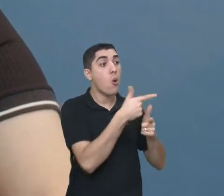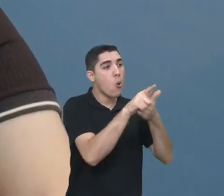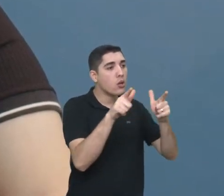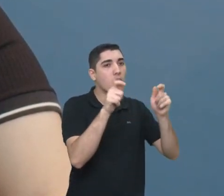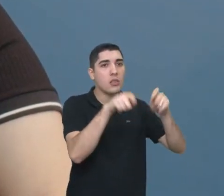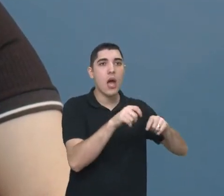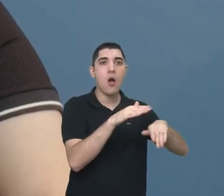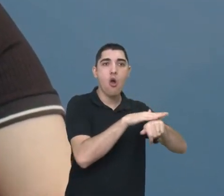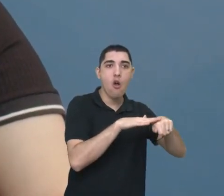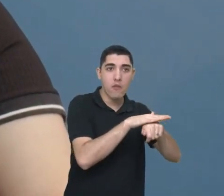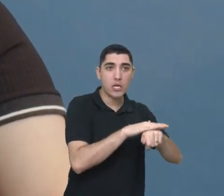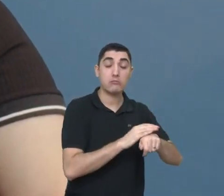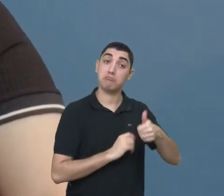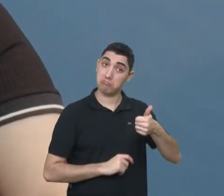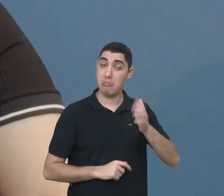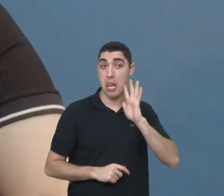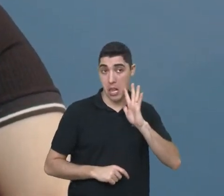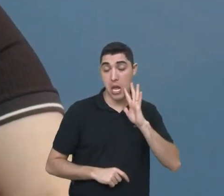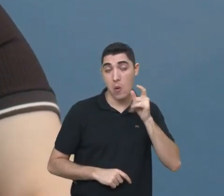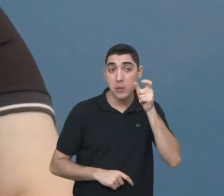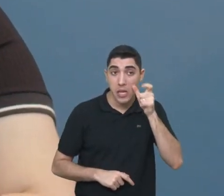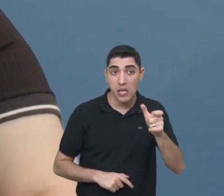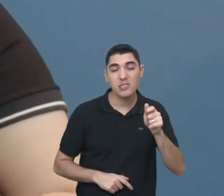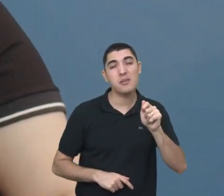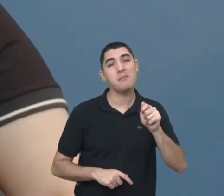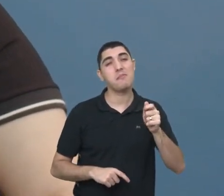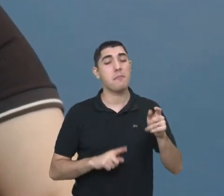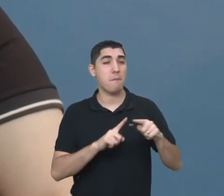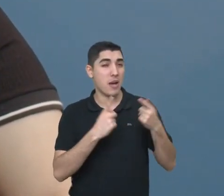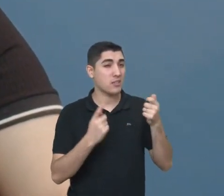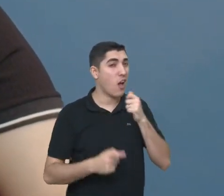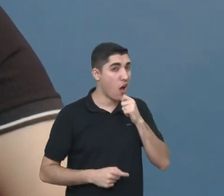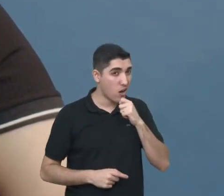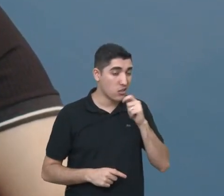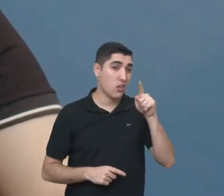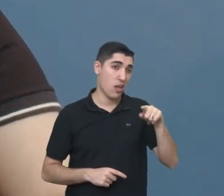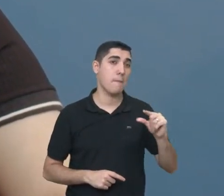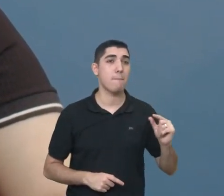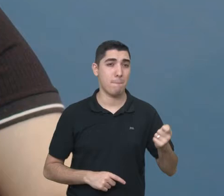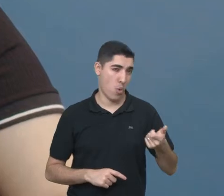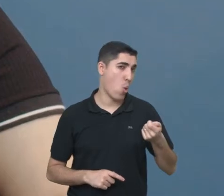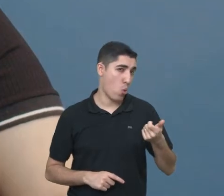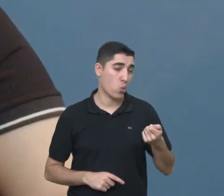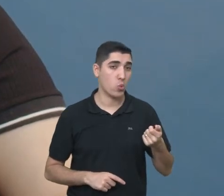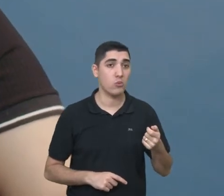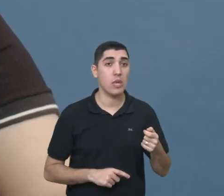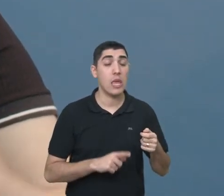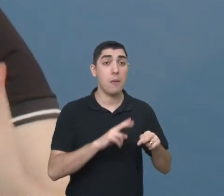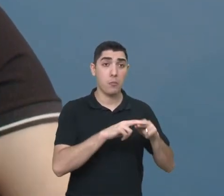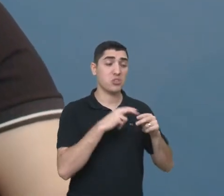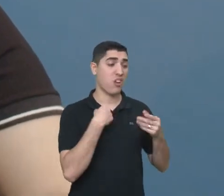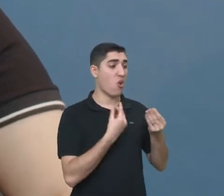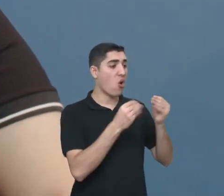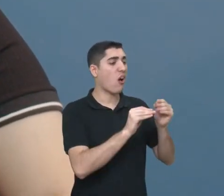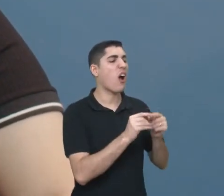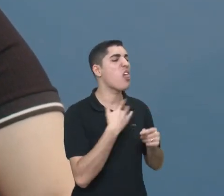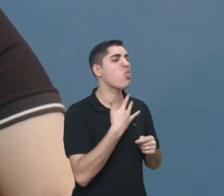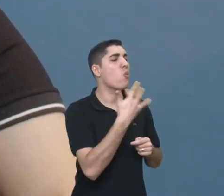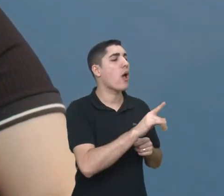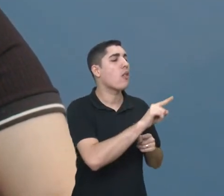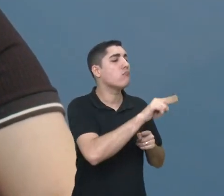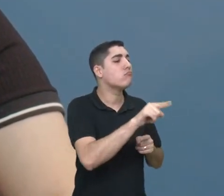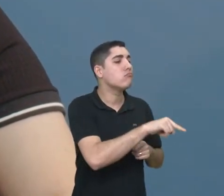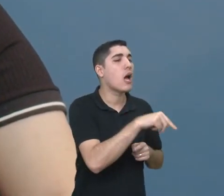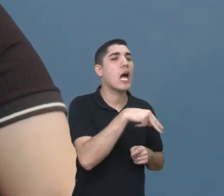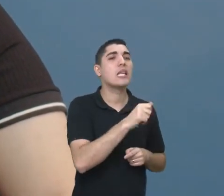com alguém. É interessante, né? Mas eu acho que ainda é muito pouco, porque a gente pode simplesmente colocar que não e continuar tendo